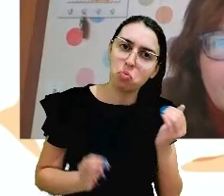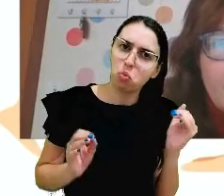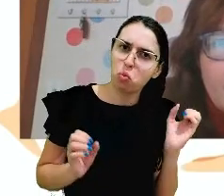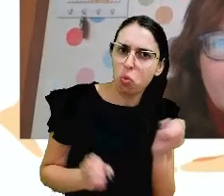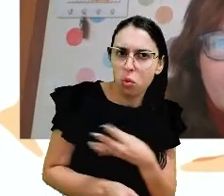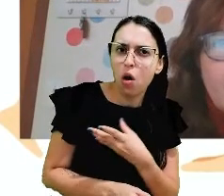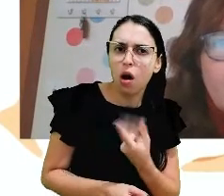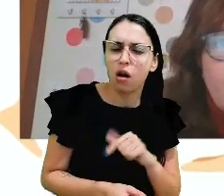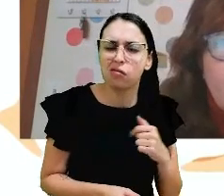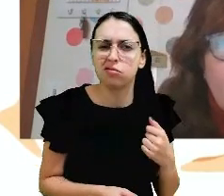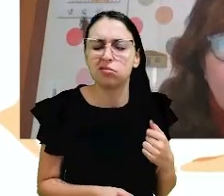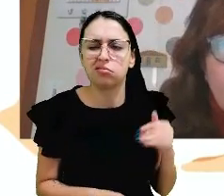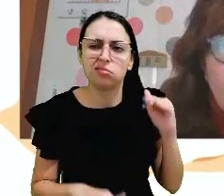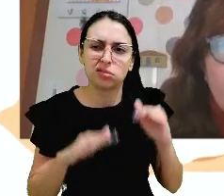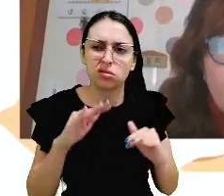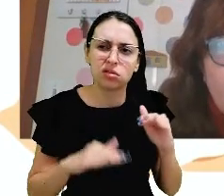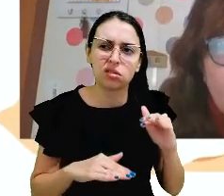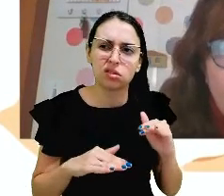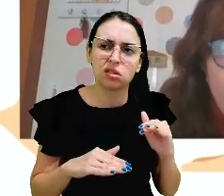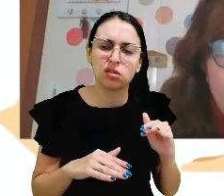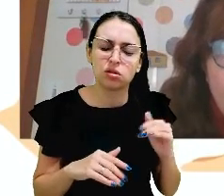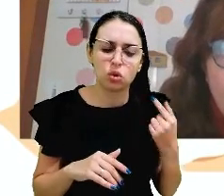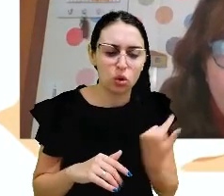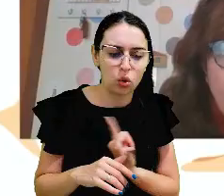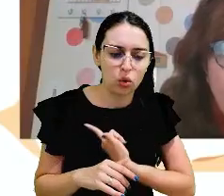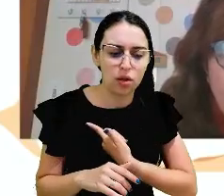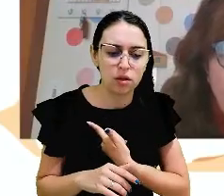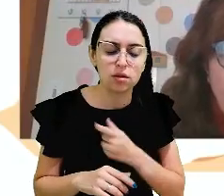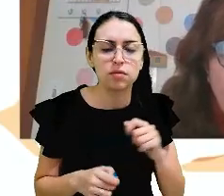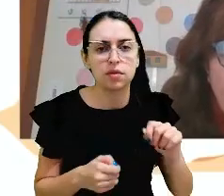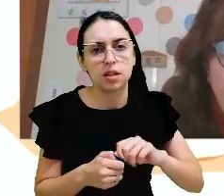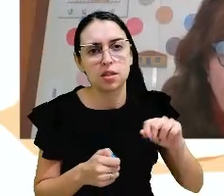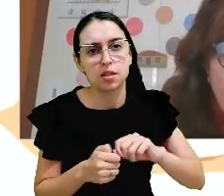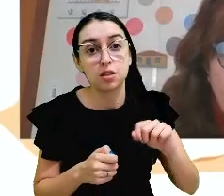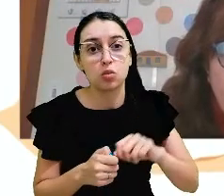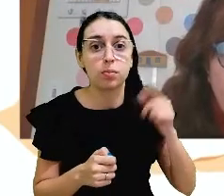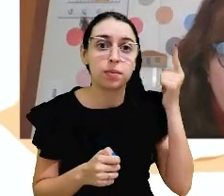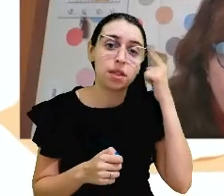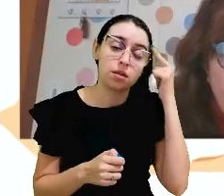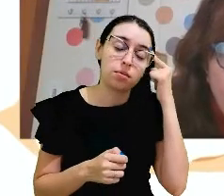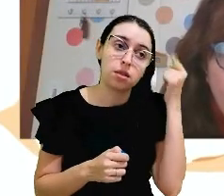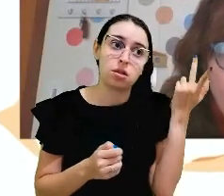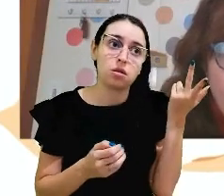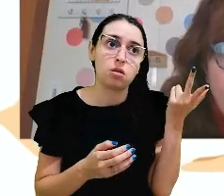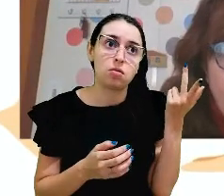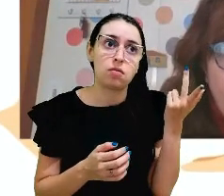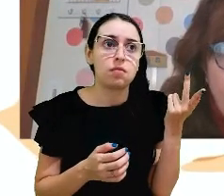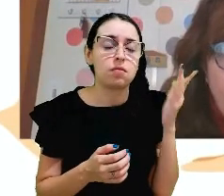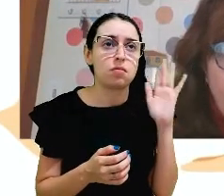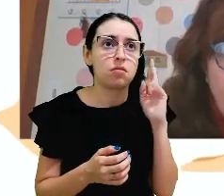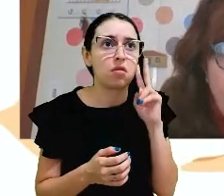Talvez aqui, se algumas de nós fizermos essa reflexão, a gente vai ver que